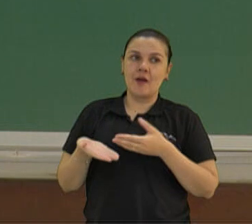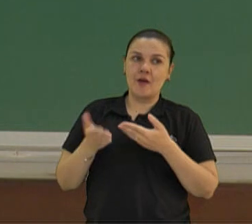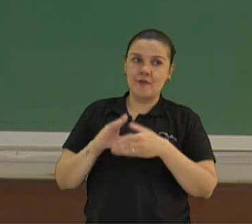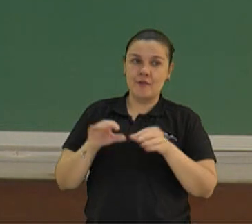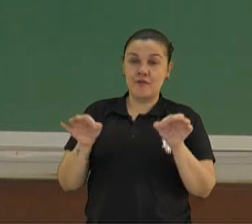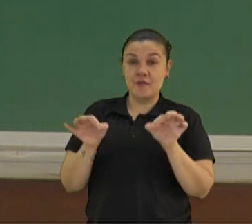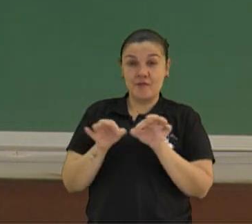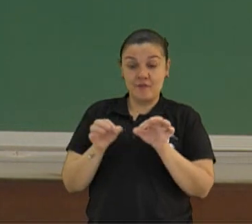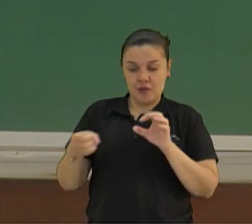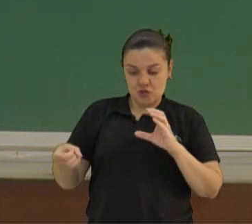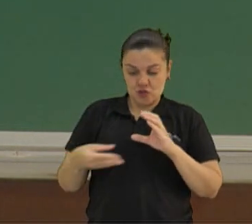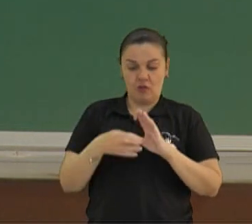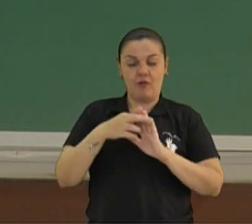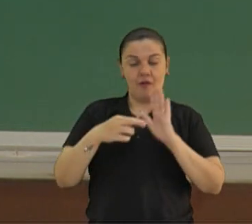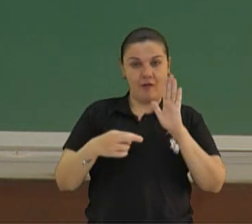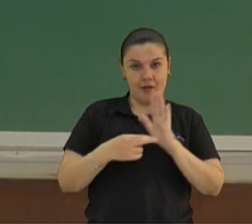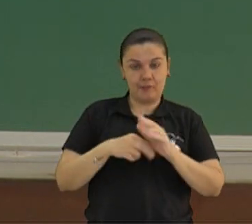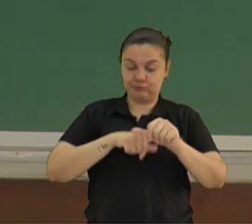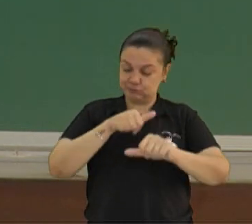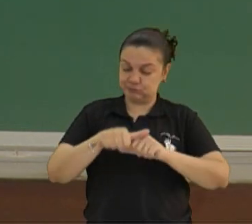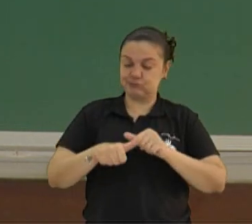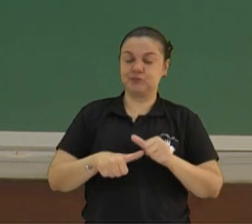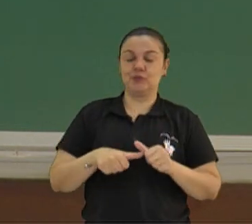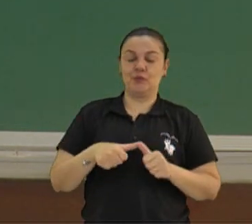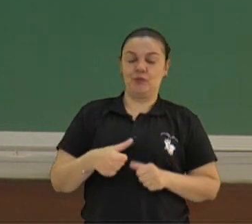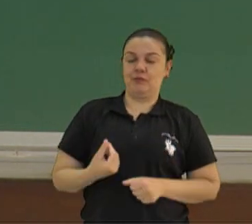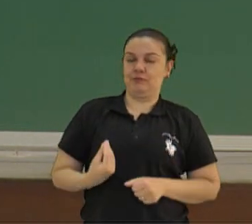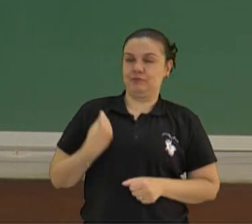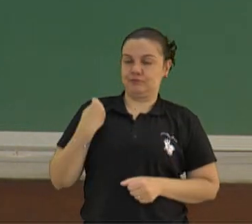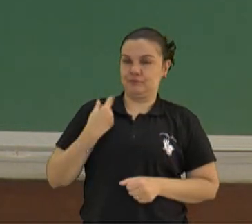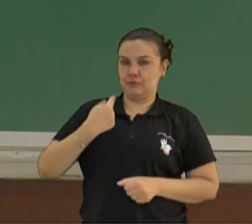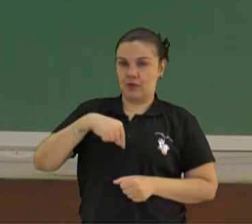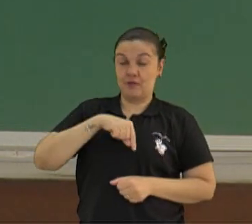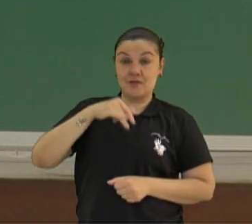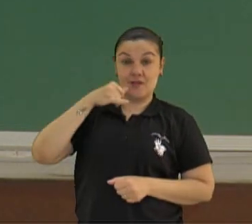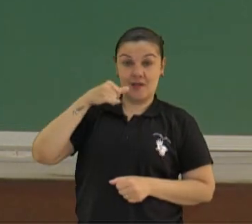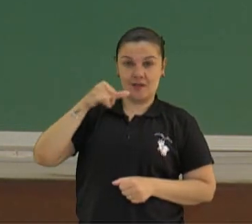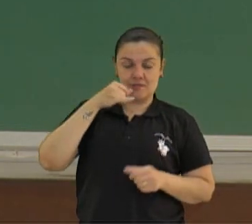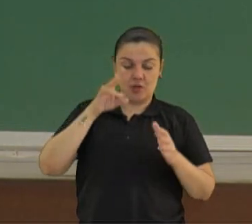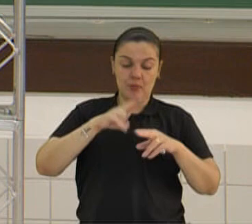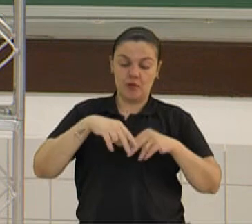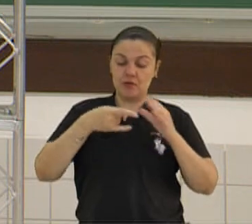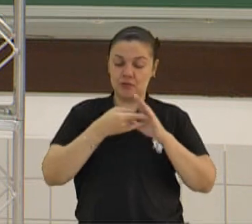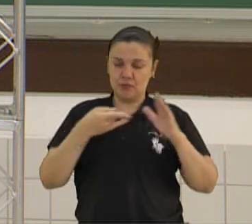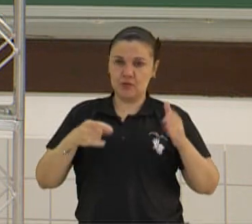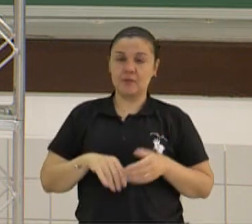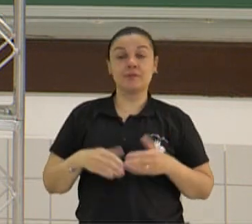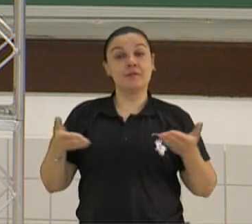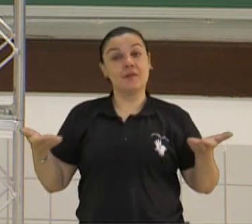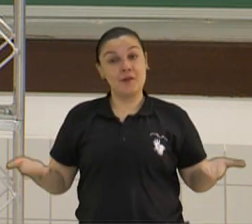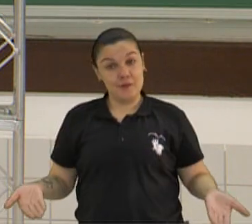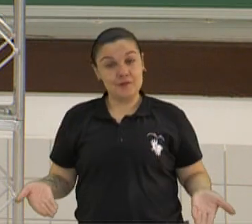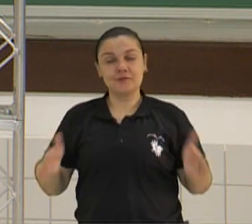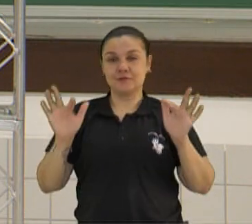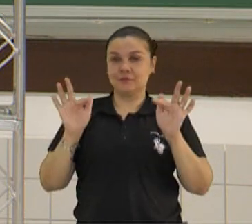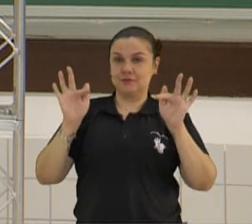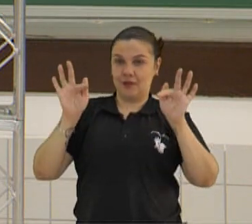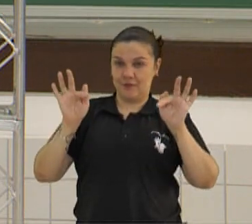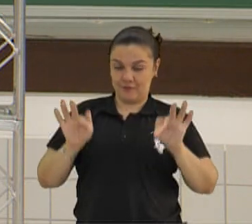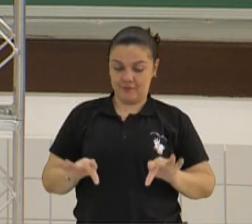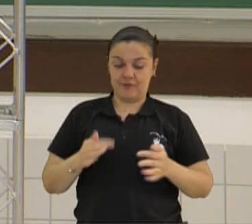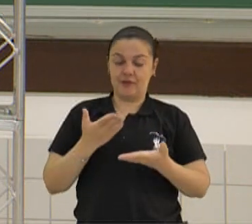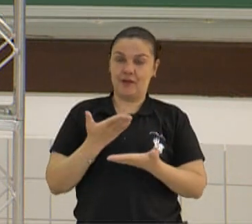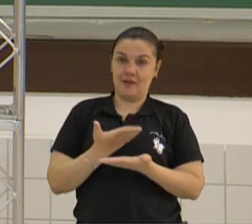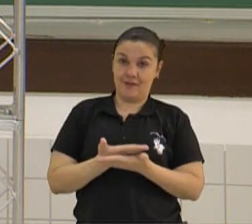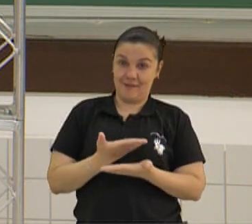propôs uma lei que mudou a história da humanidade, a geração de eletricidade através de ímã. E pessoal, então, com isso eu encerro